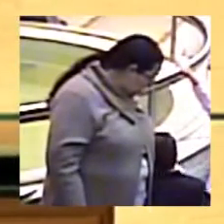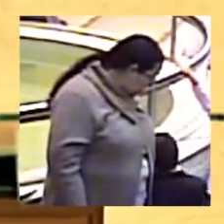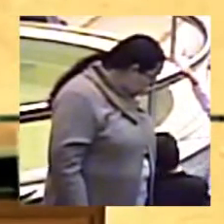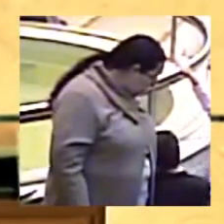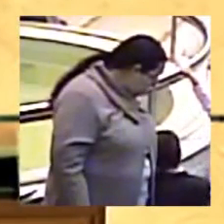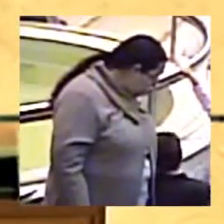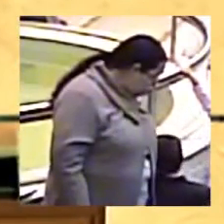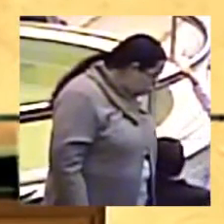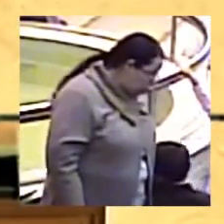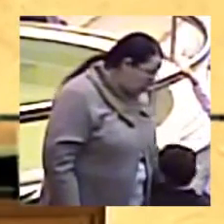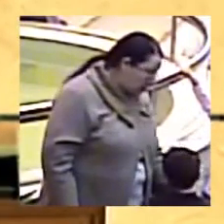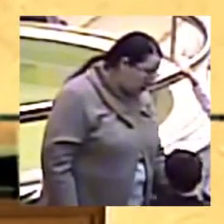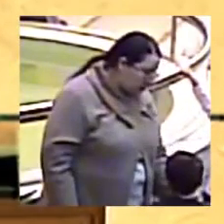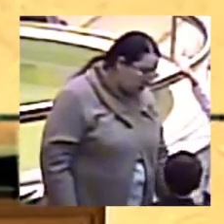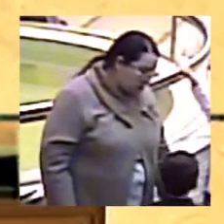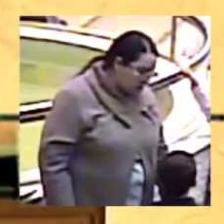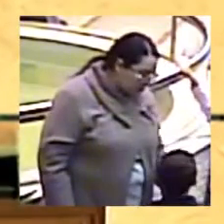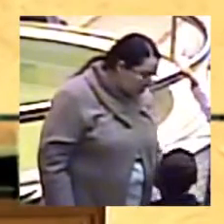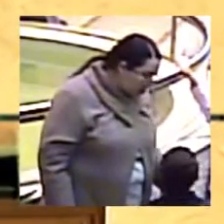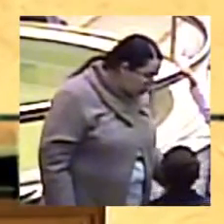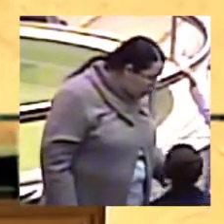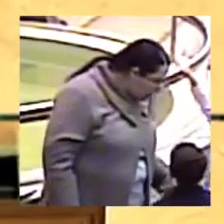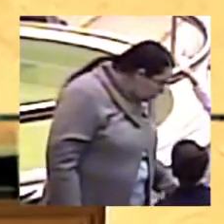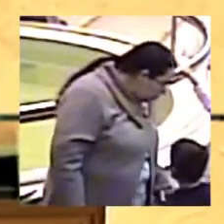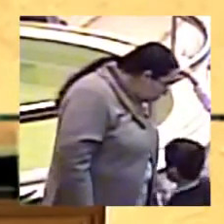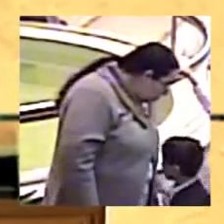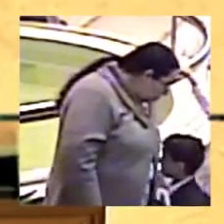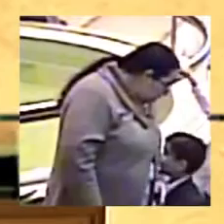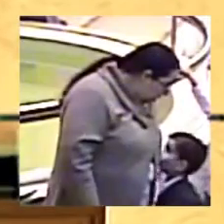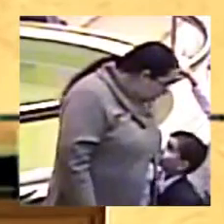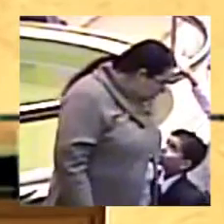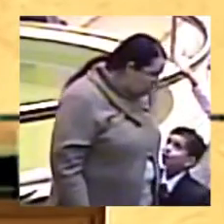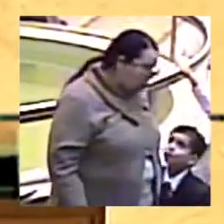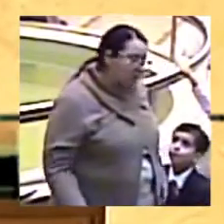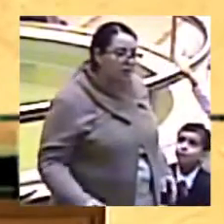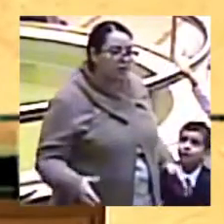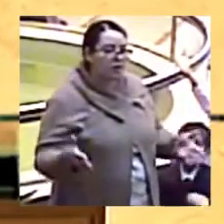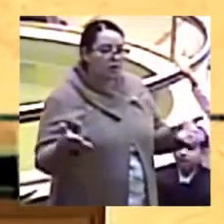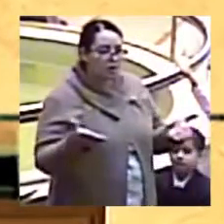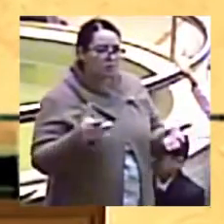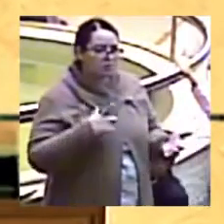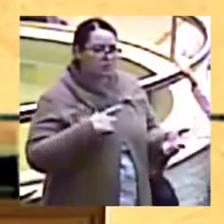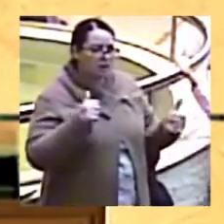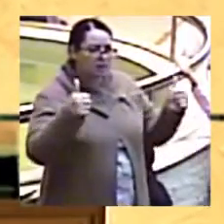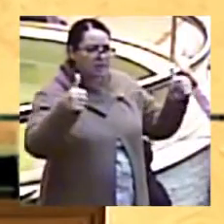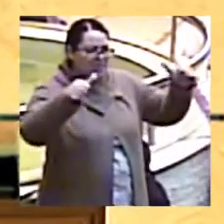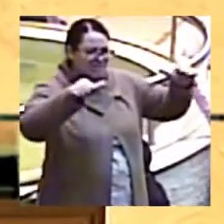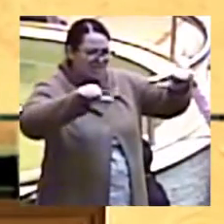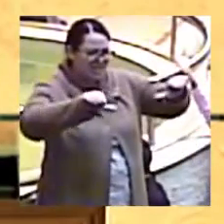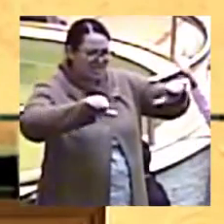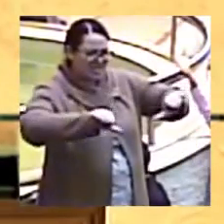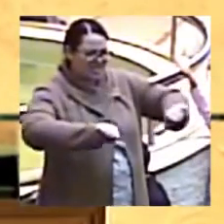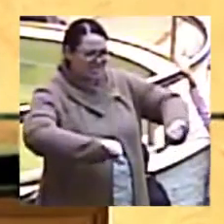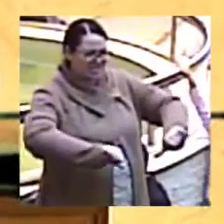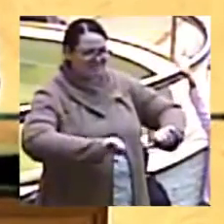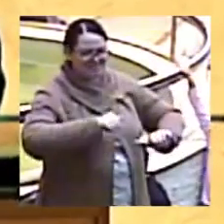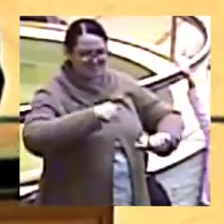igreja é essa crise que tem tomado conta do nosso país.